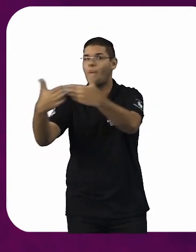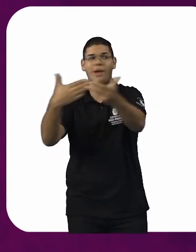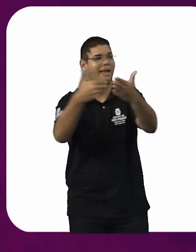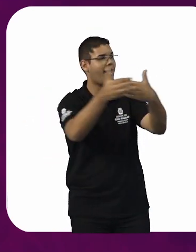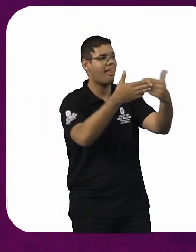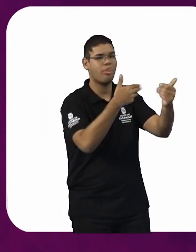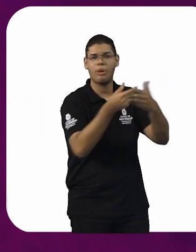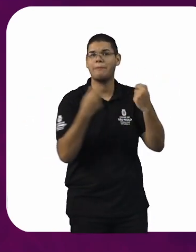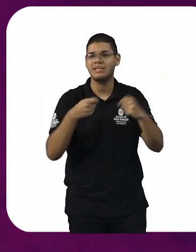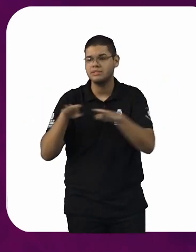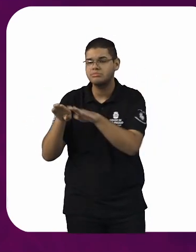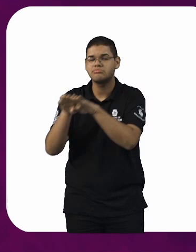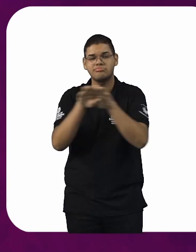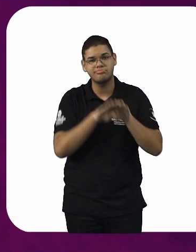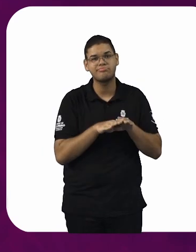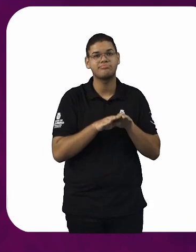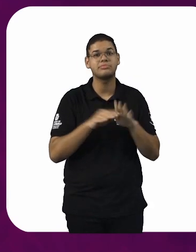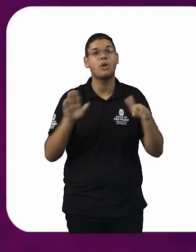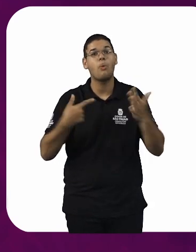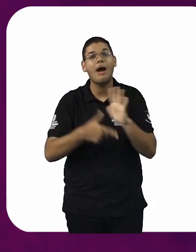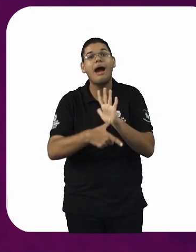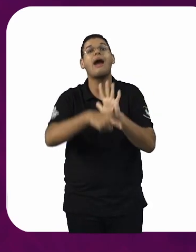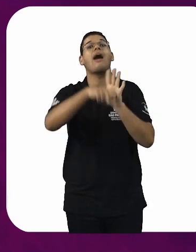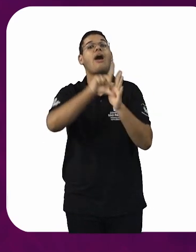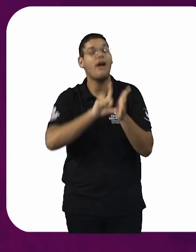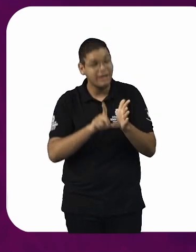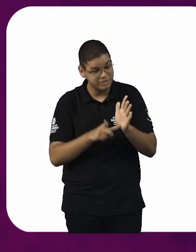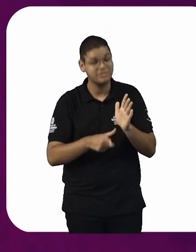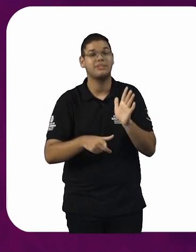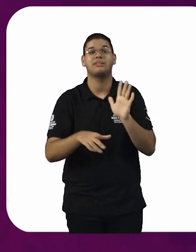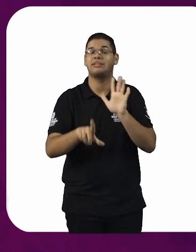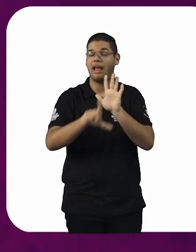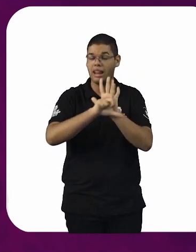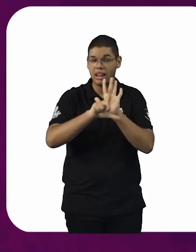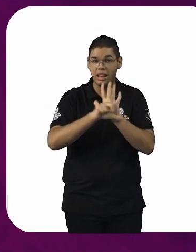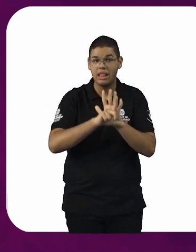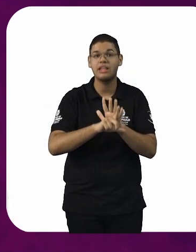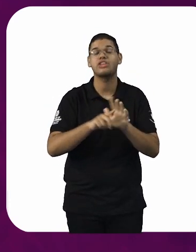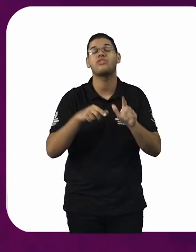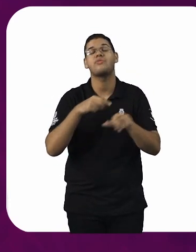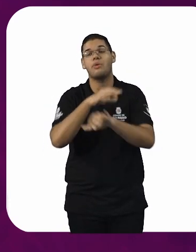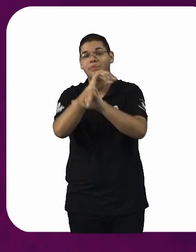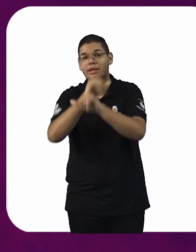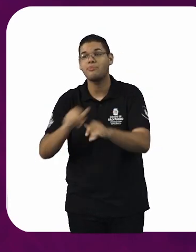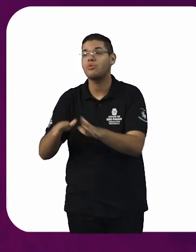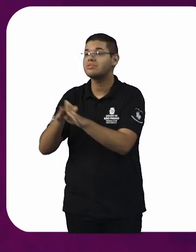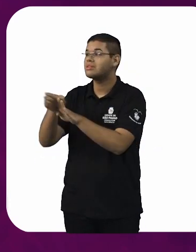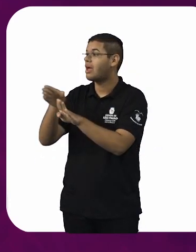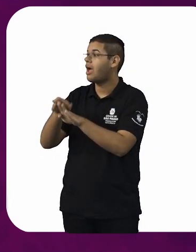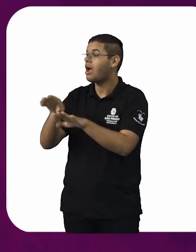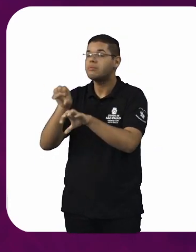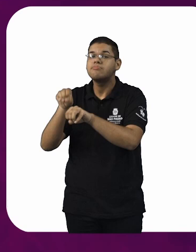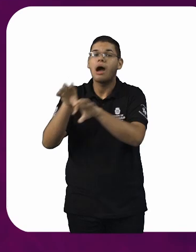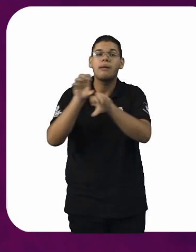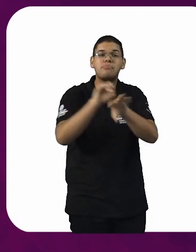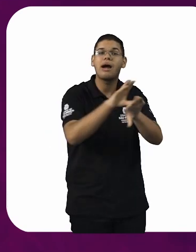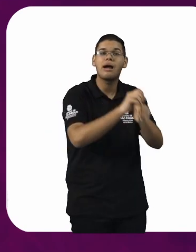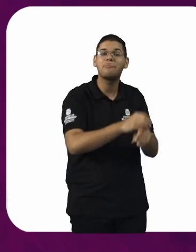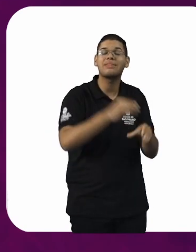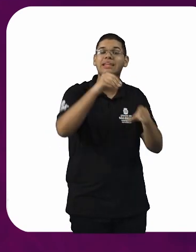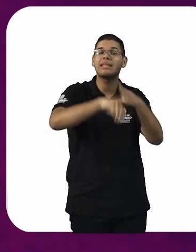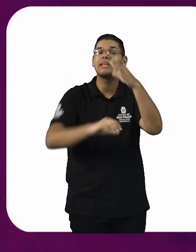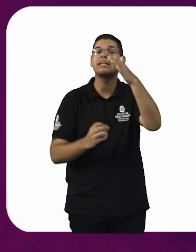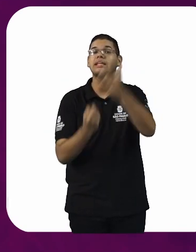da legislação que vem para ensinar também, porque ela é pedagógica, mas ela é coercitiva, criar dentro dos nossos